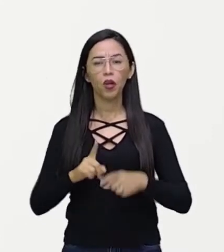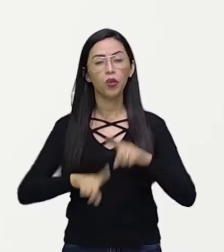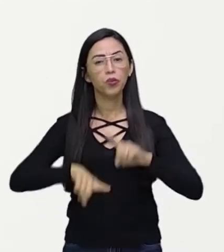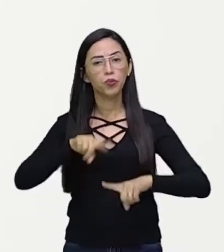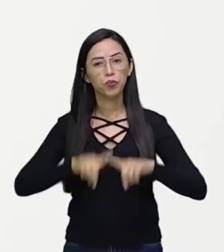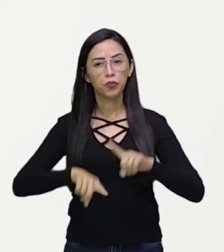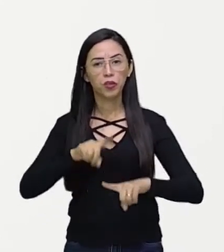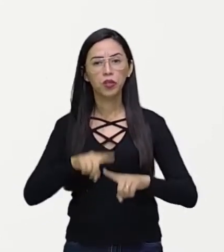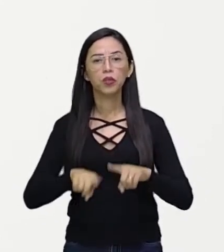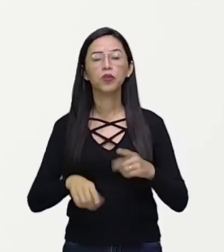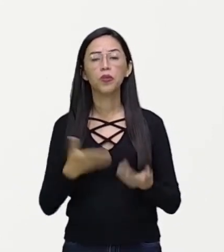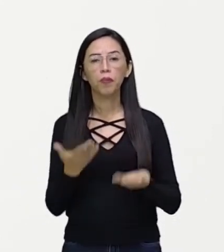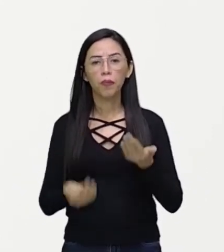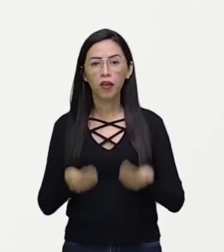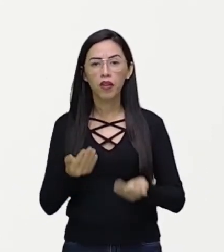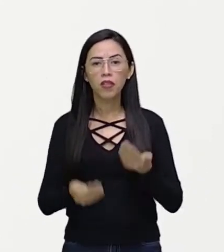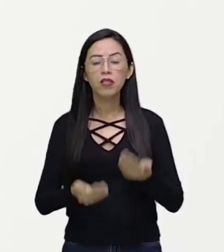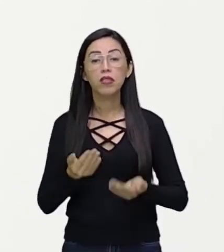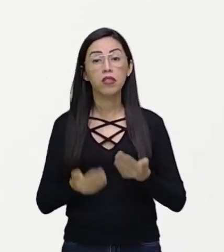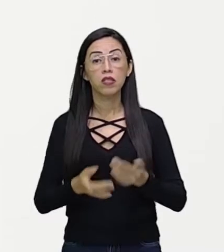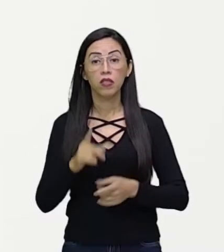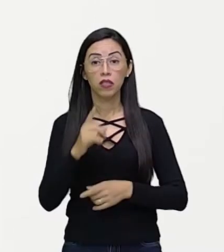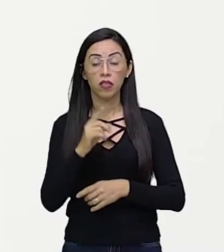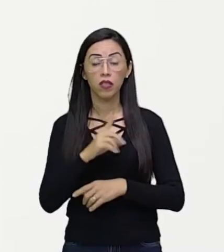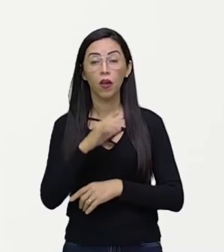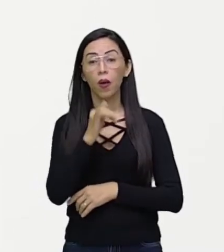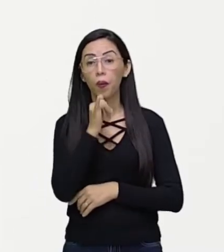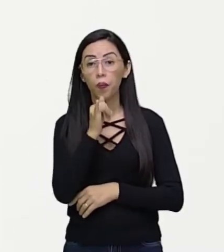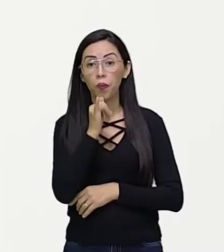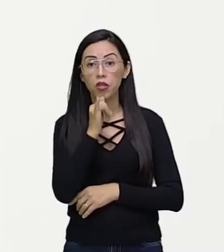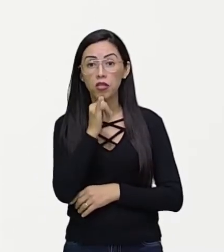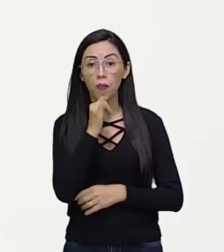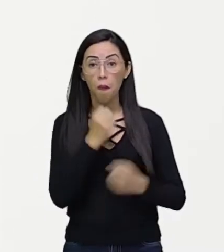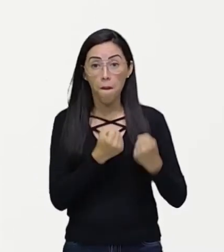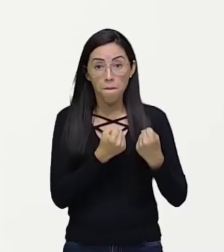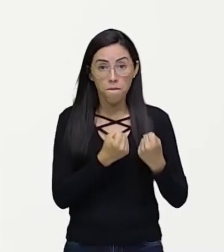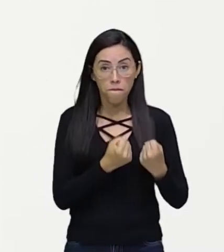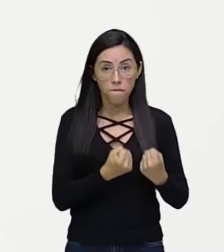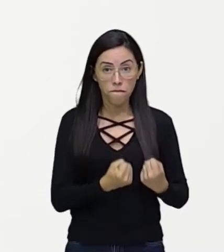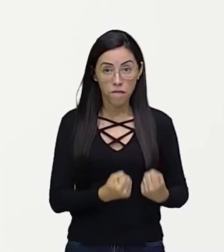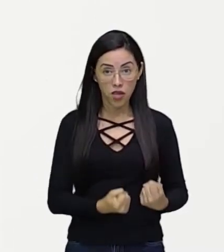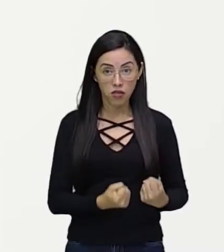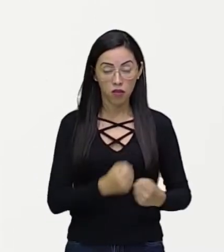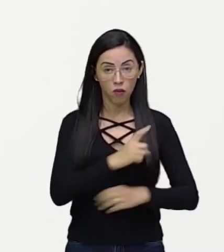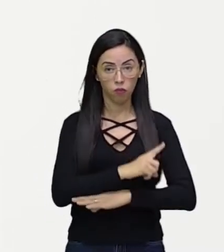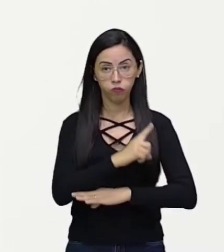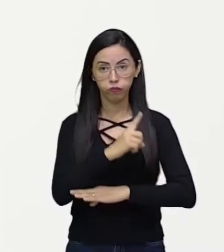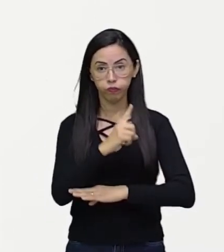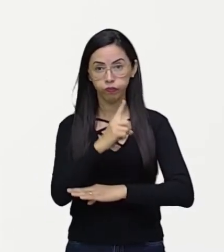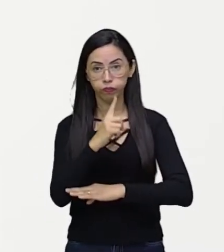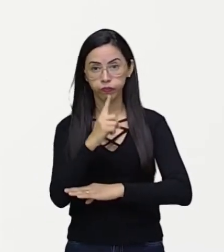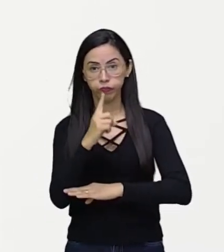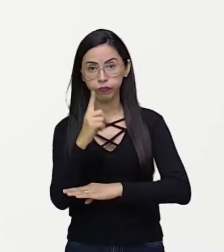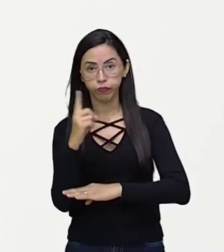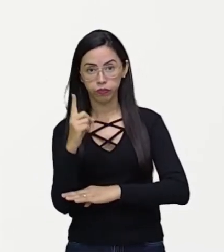Instrumentos de medidas de massa. As medidas maiores são chamadas de múltiplos